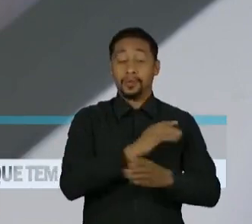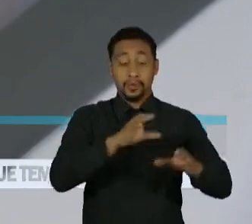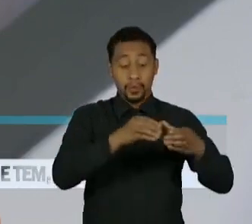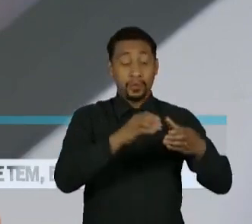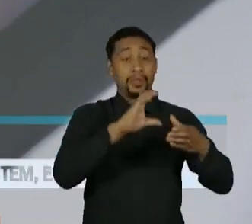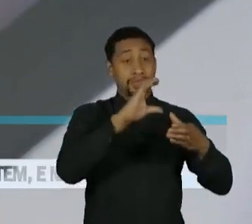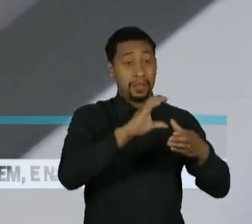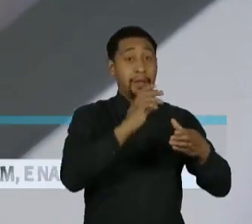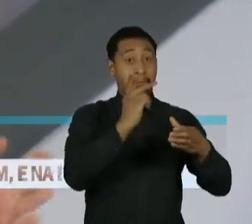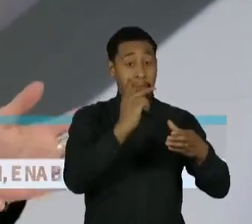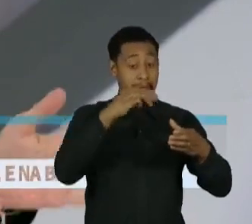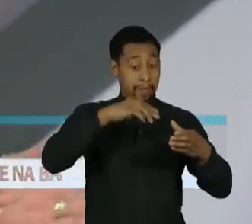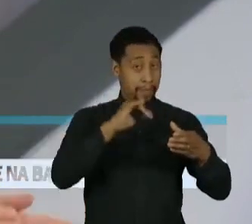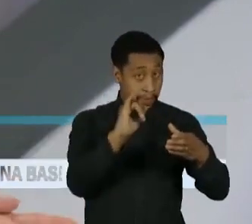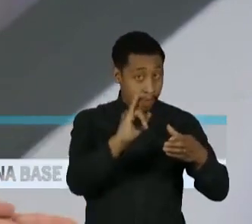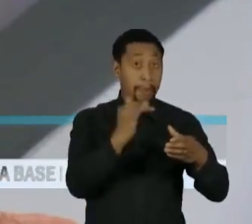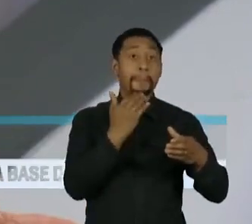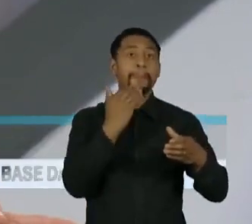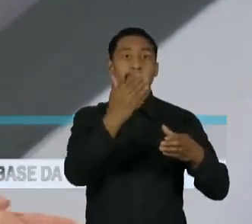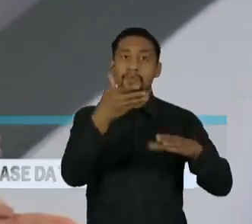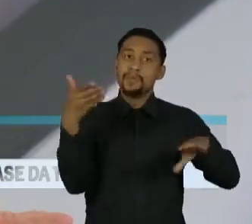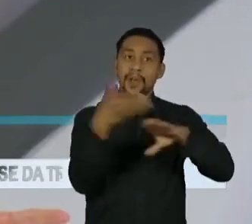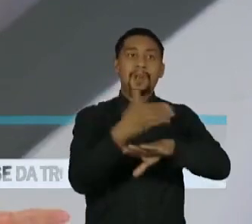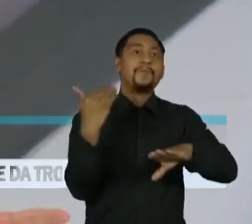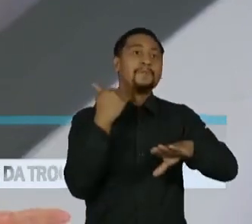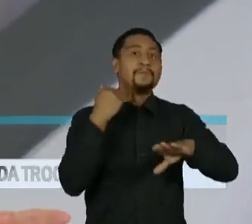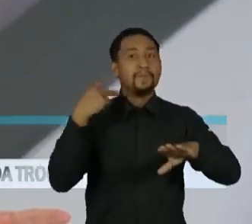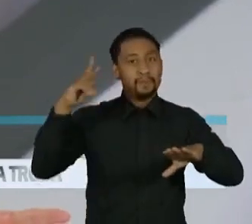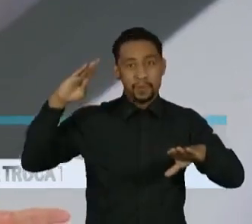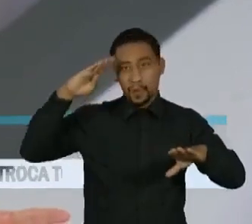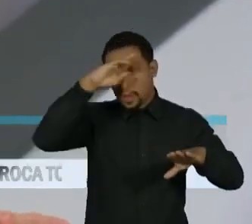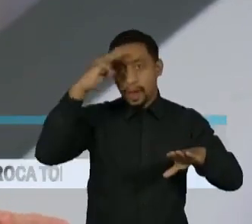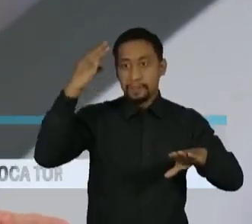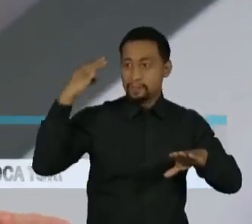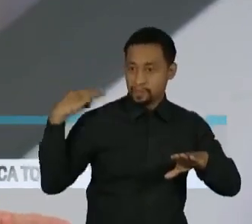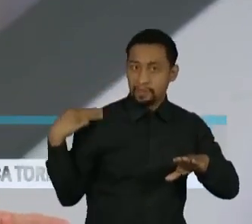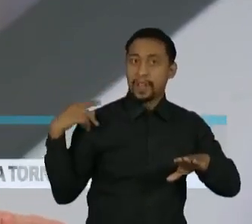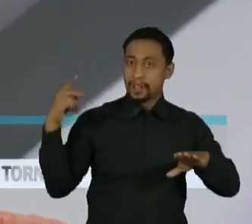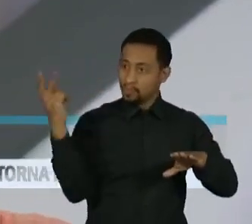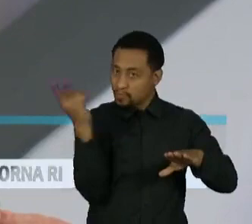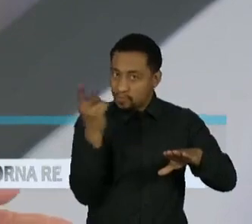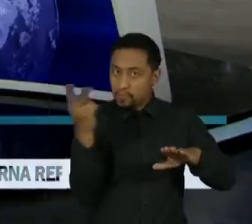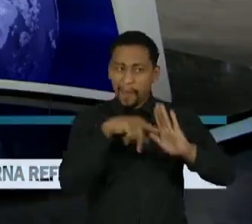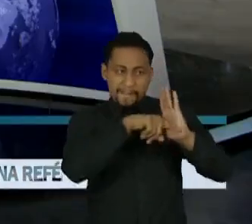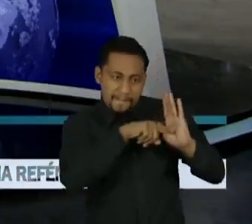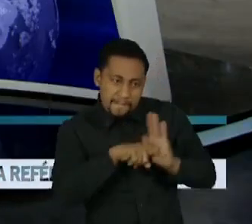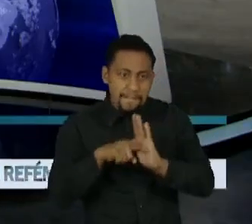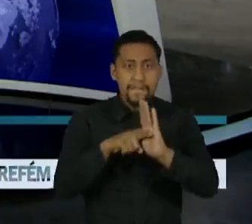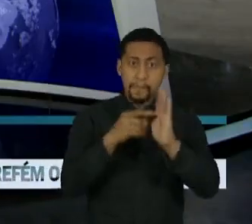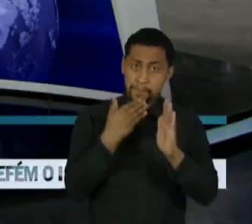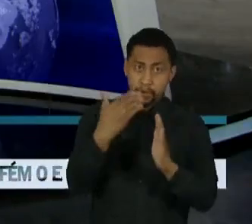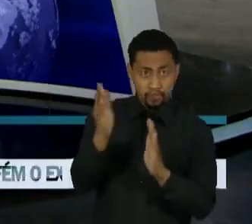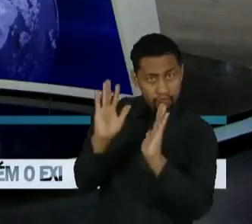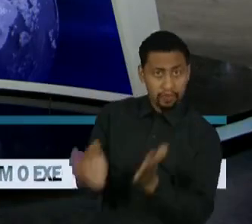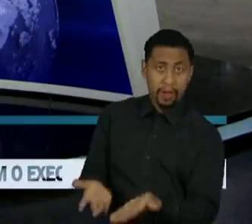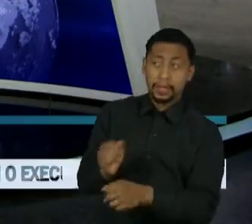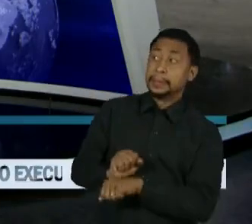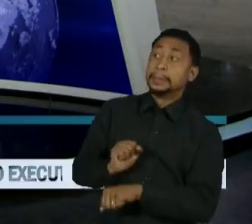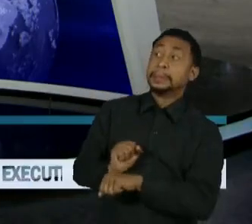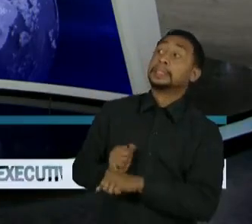de pedir quebra de sigilo bancário duas Presidente bolsonaro e 10 primeira dama Michelle bolsonaro o próprio